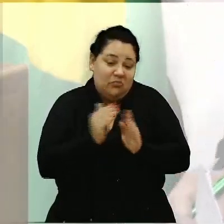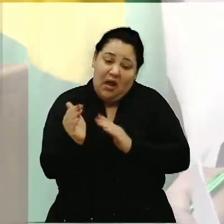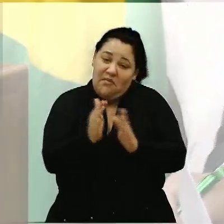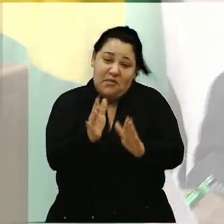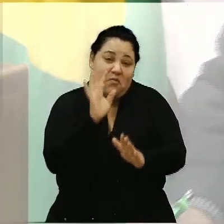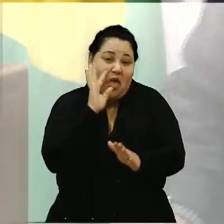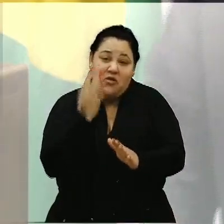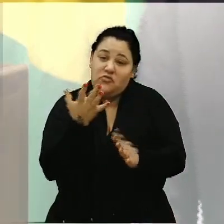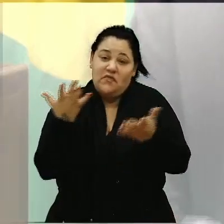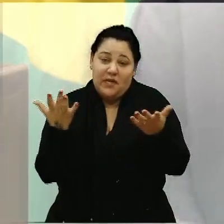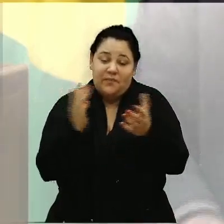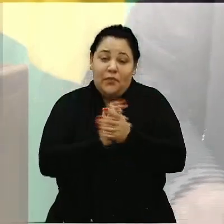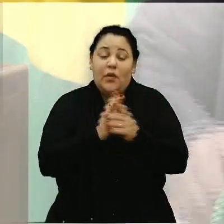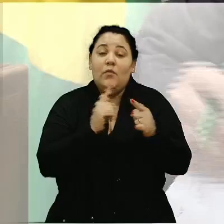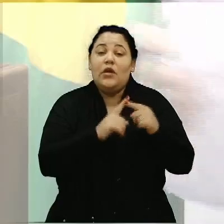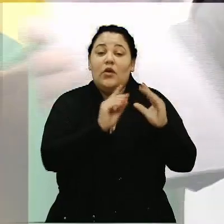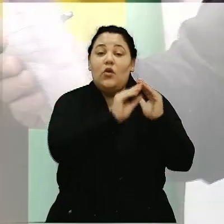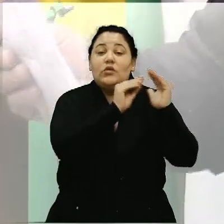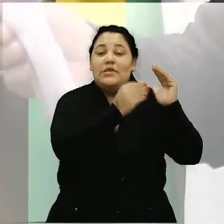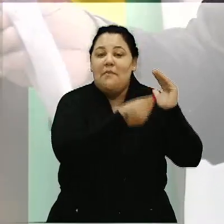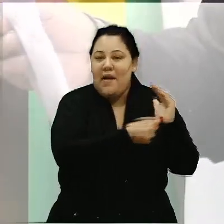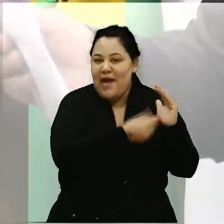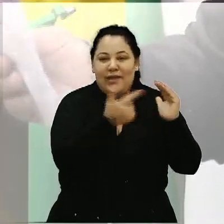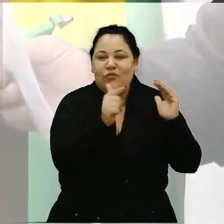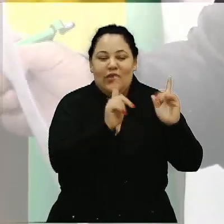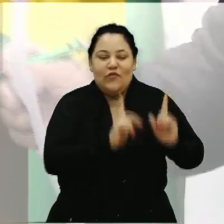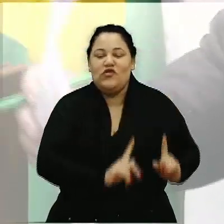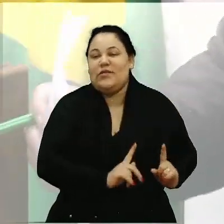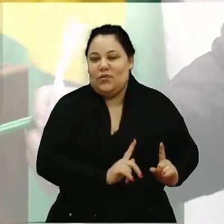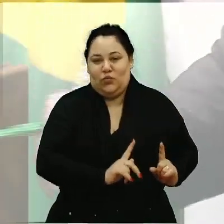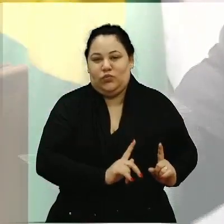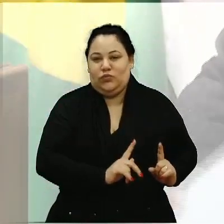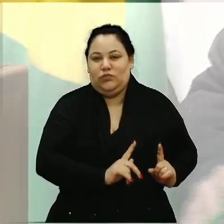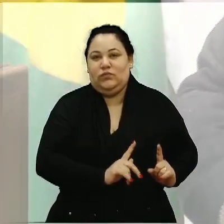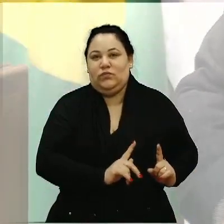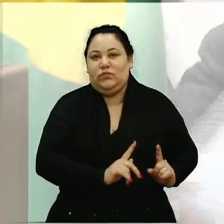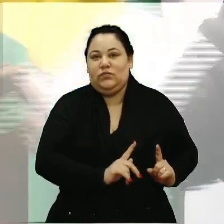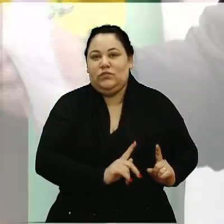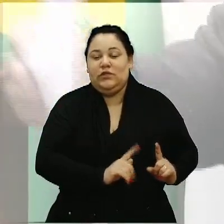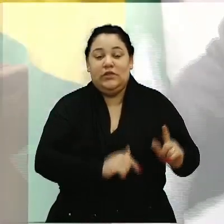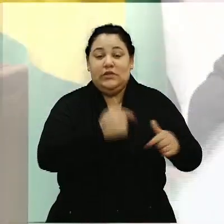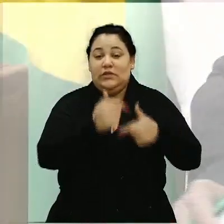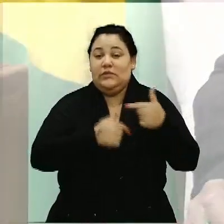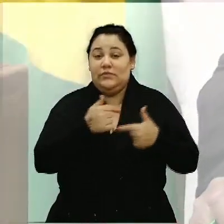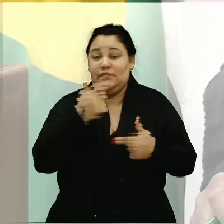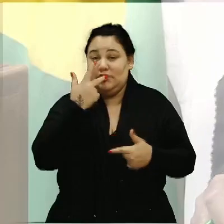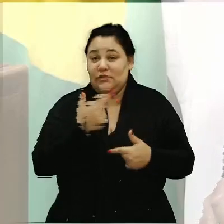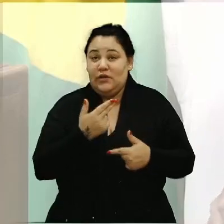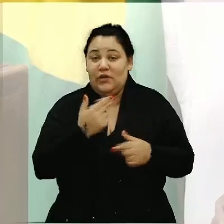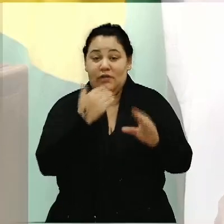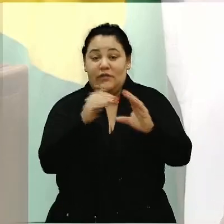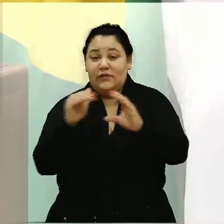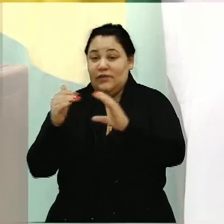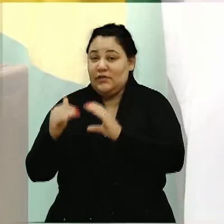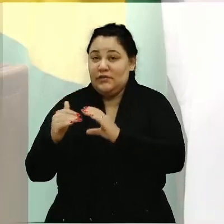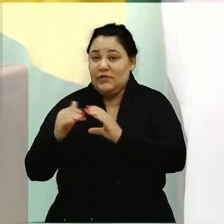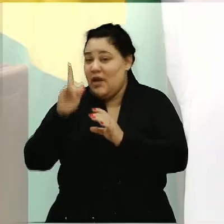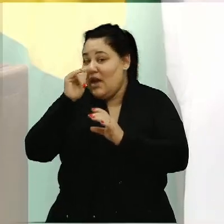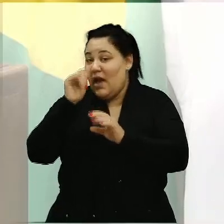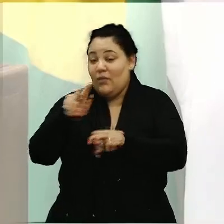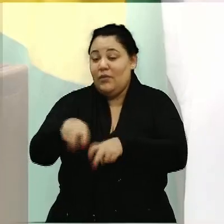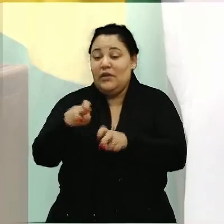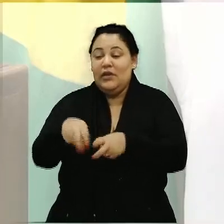SAMAI não teve gestão que trabalhou tanto levando água para os interiores. Nós precisamos reconhecer